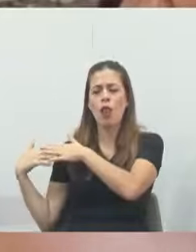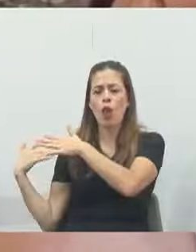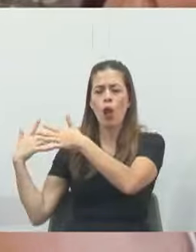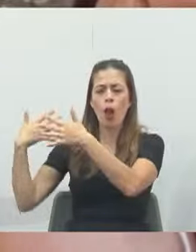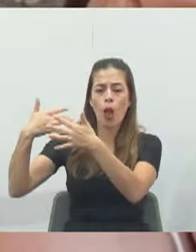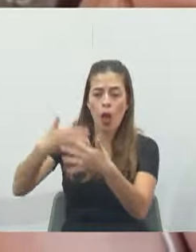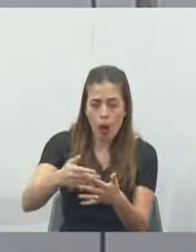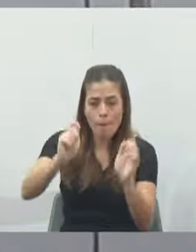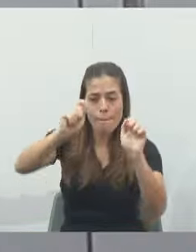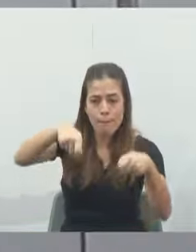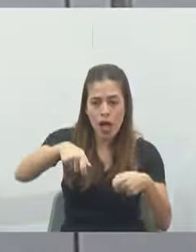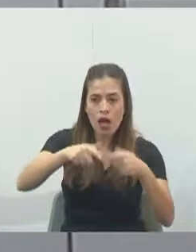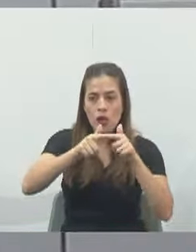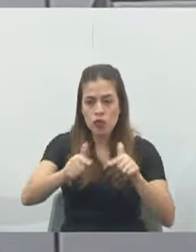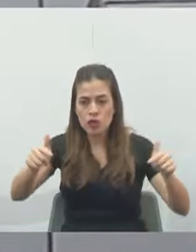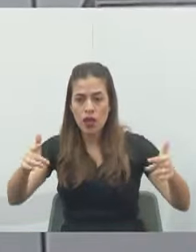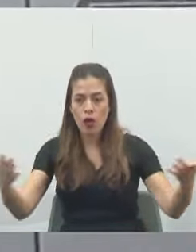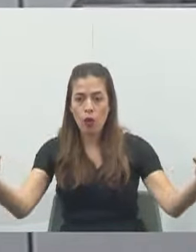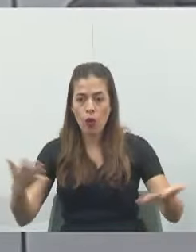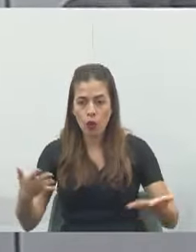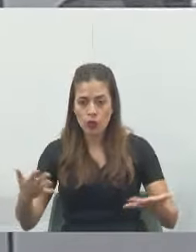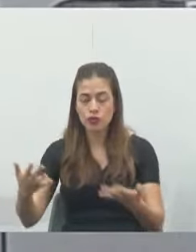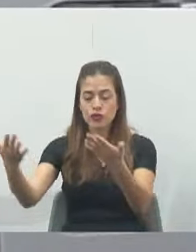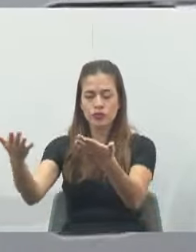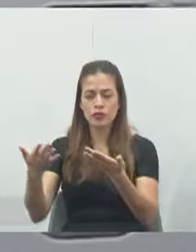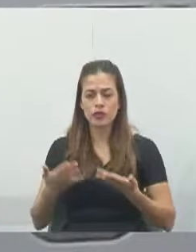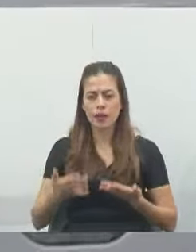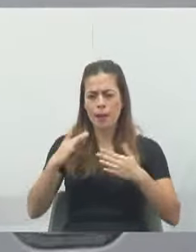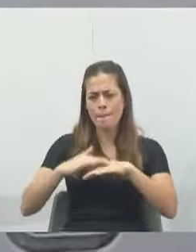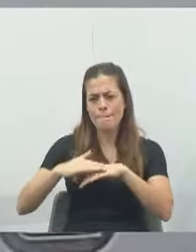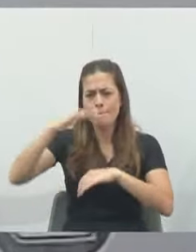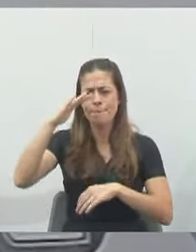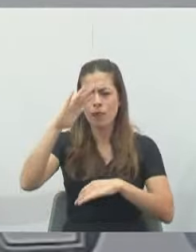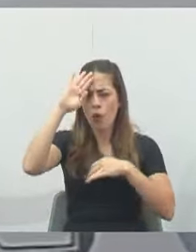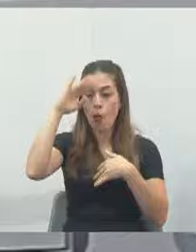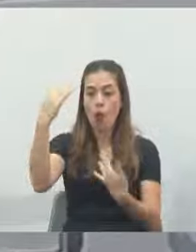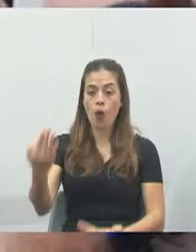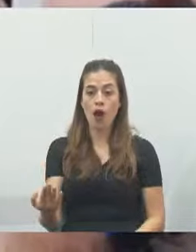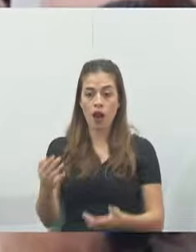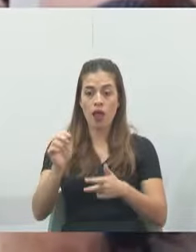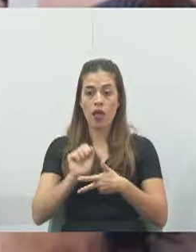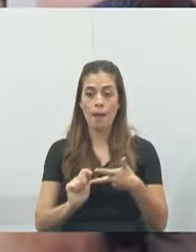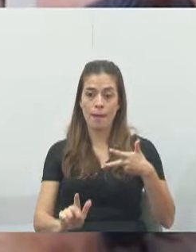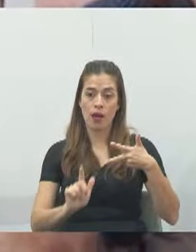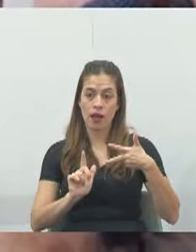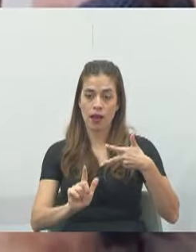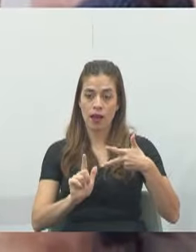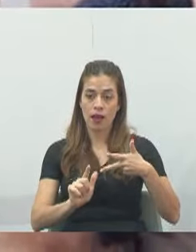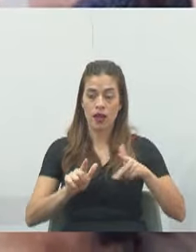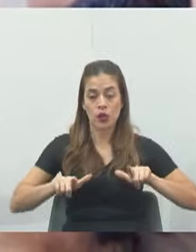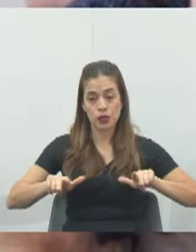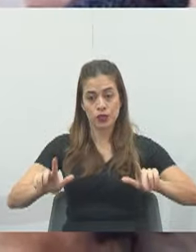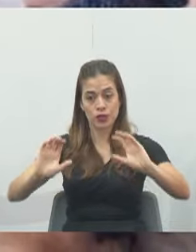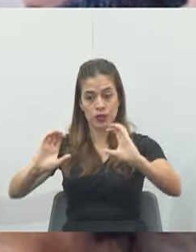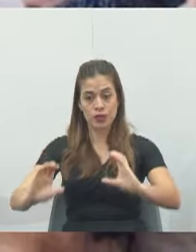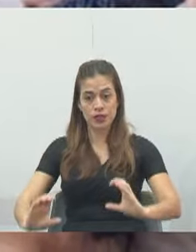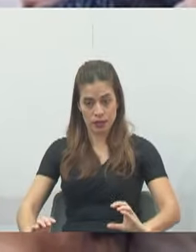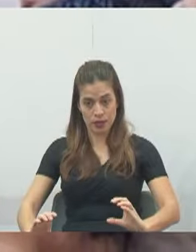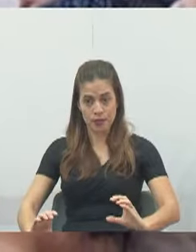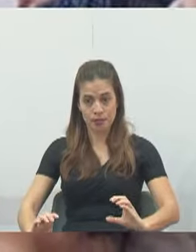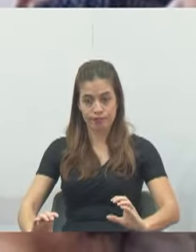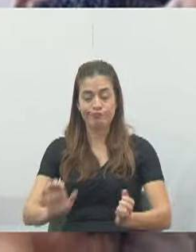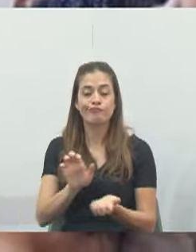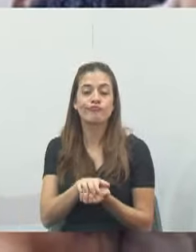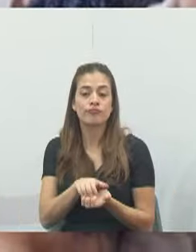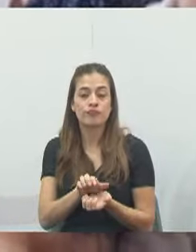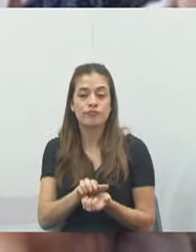competência e sucesso, recebe hoje a maior honraria do Poder Legislativo, o título de cidadão jacareiense,